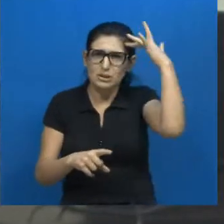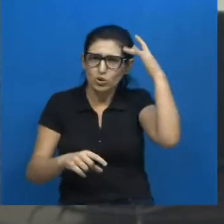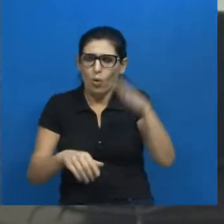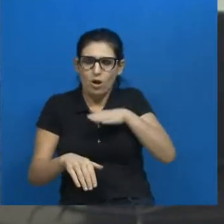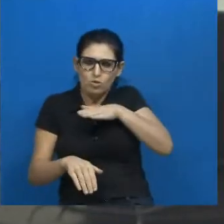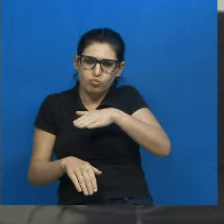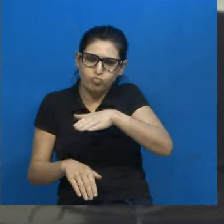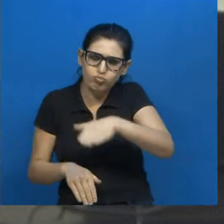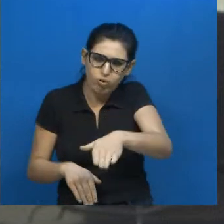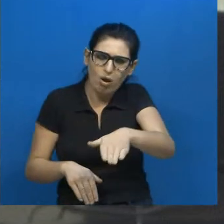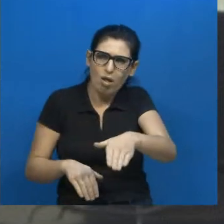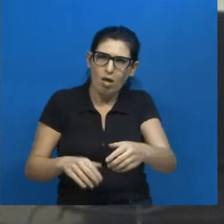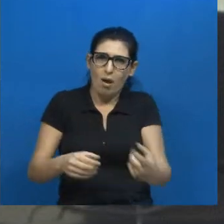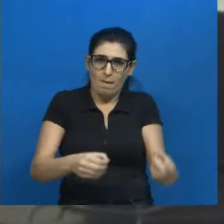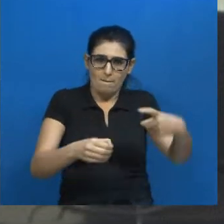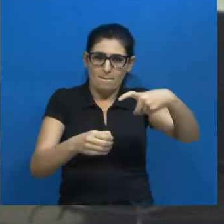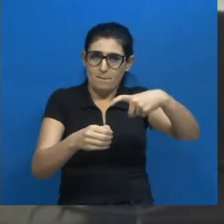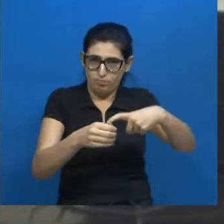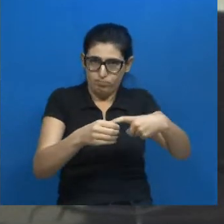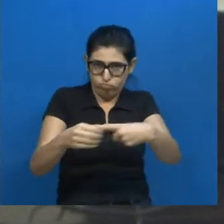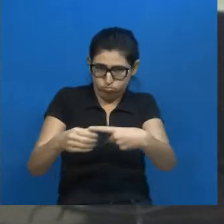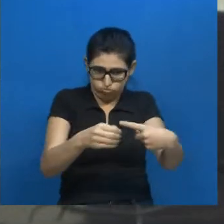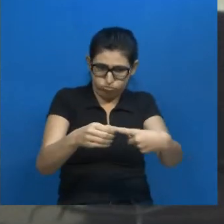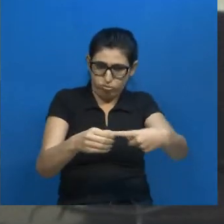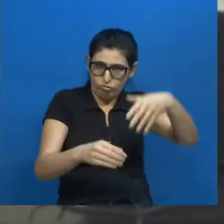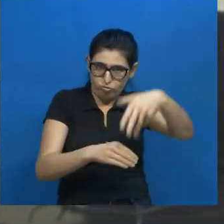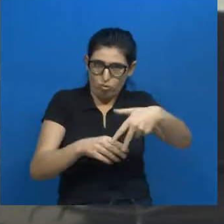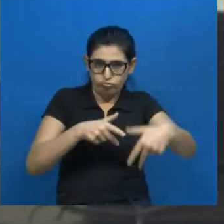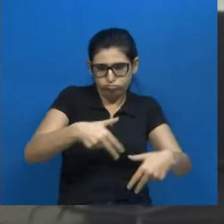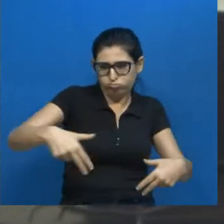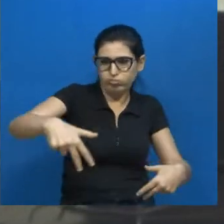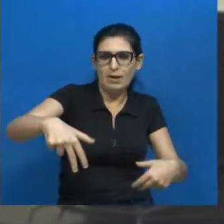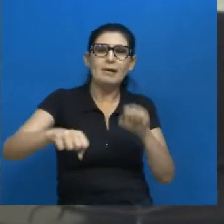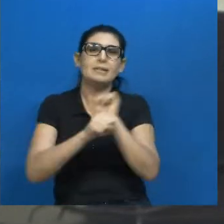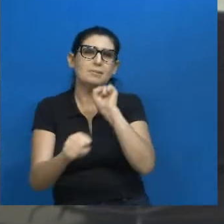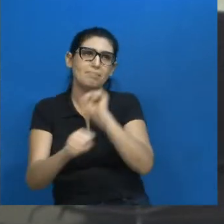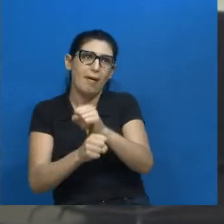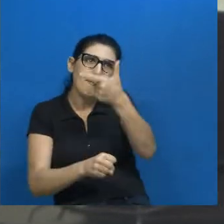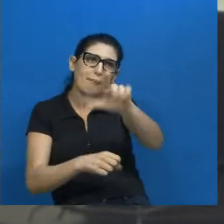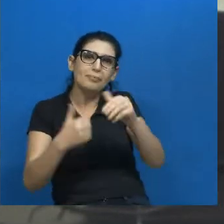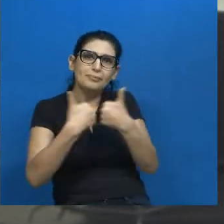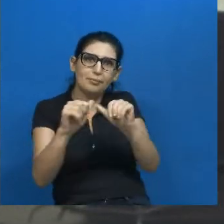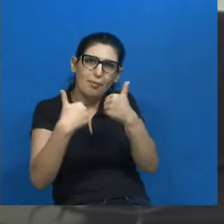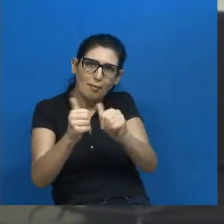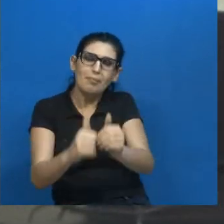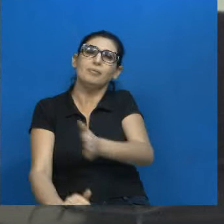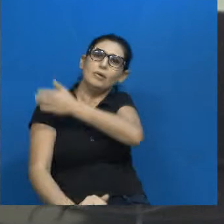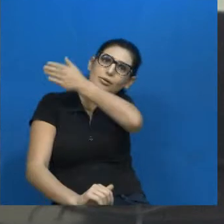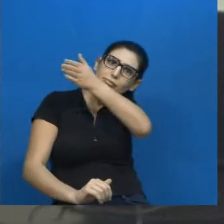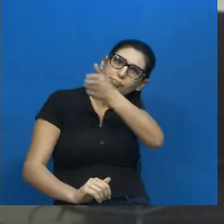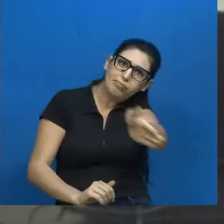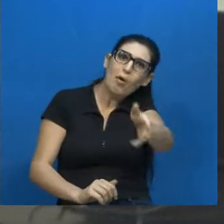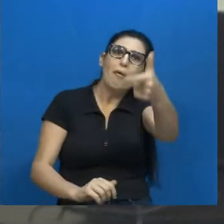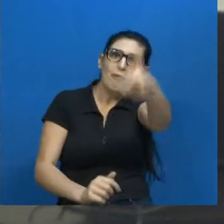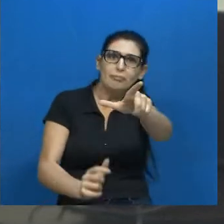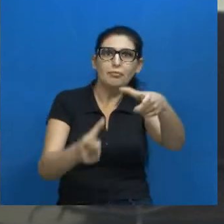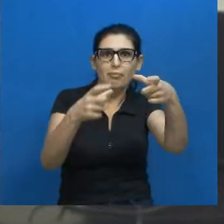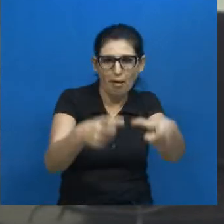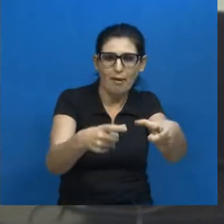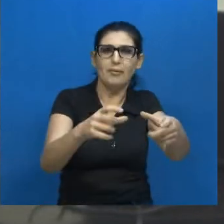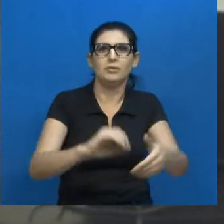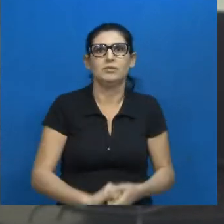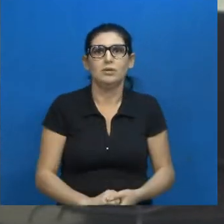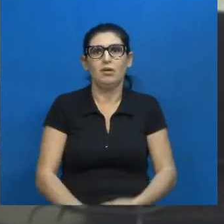no centro, ele tem que esperar um outro ônibus, uma outra linha para ele poder chegar no destino dele. Então,